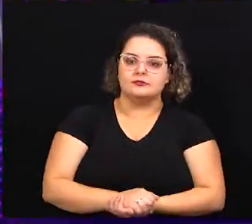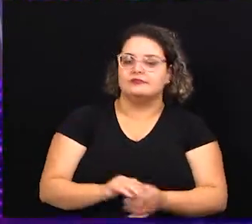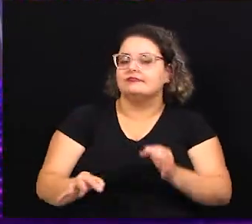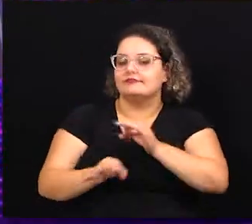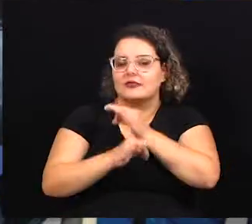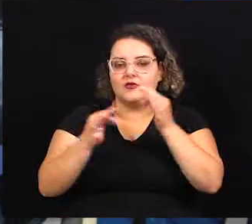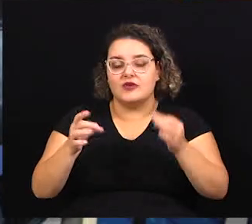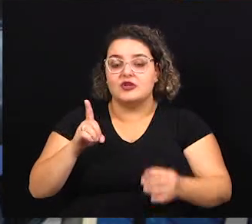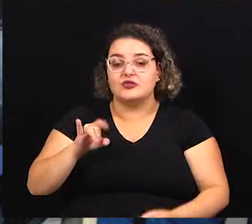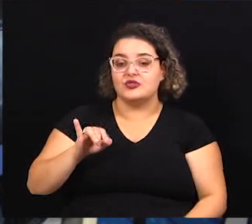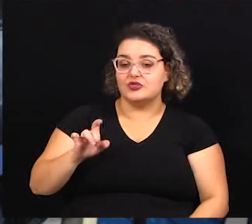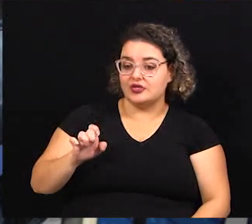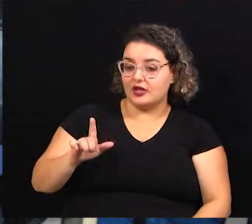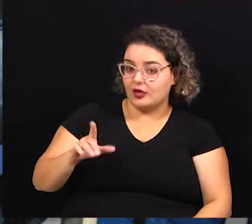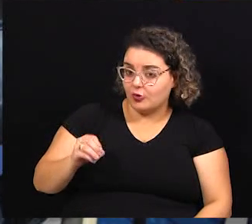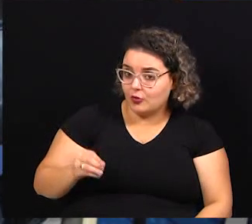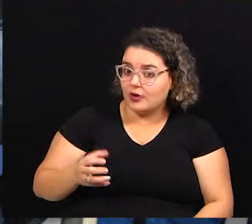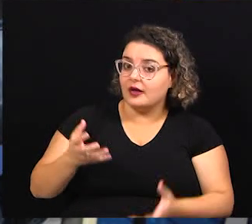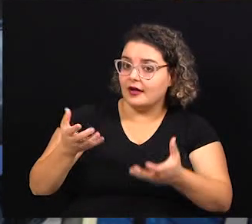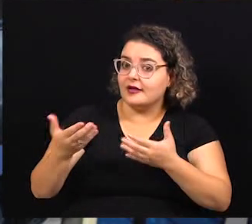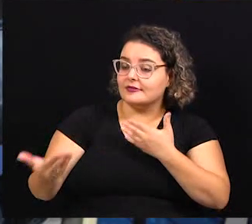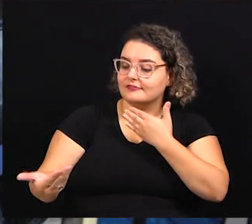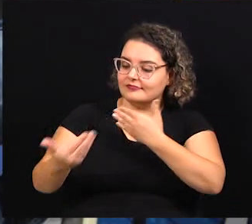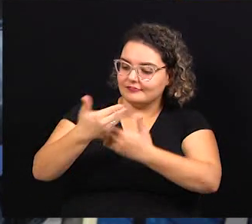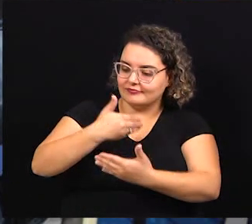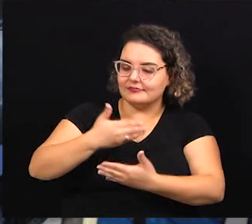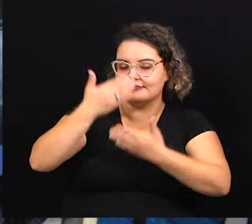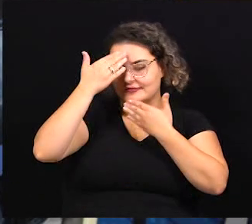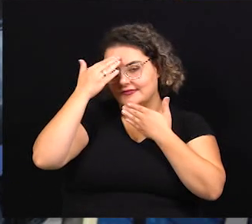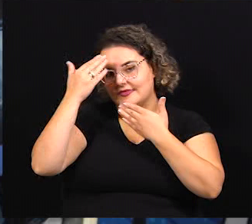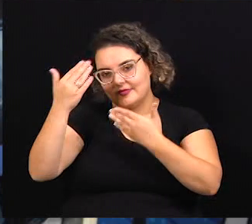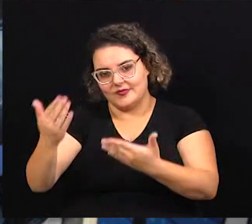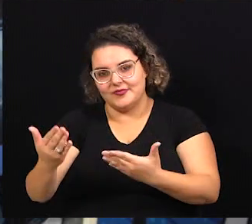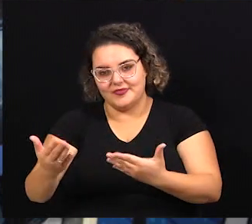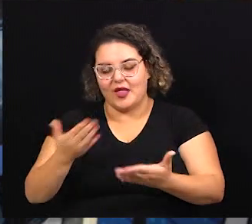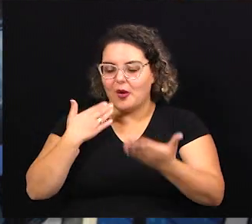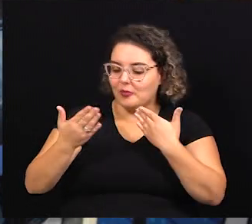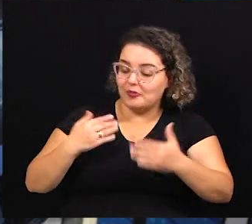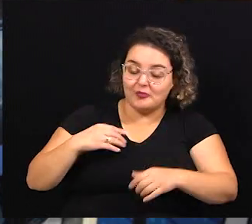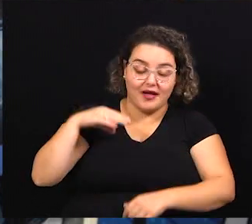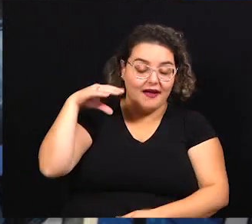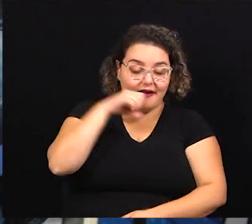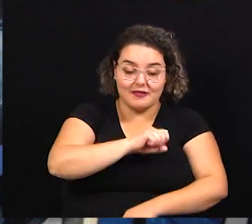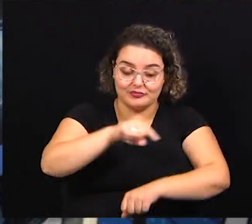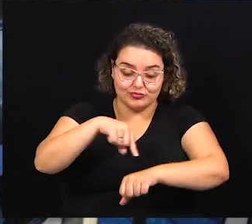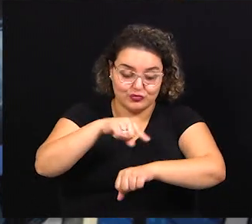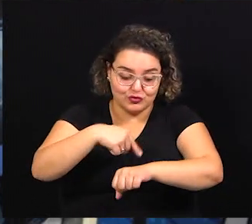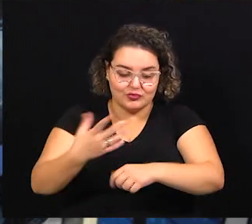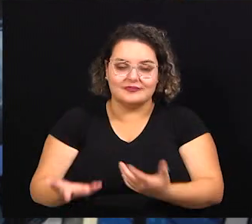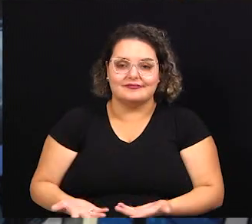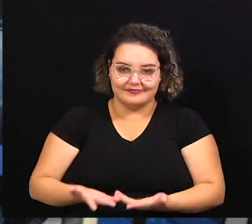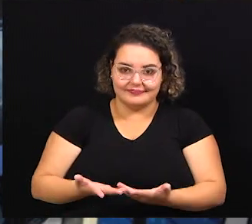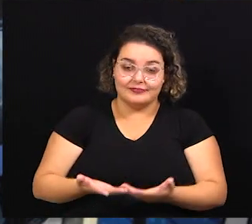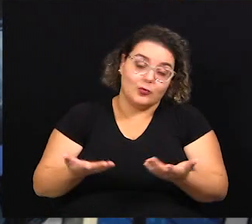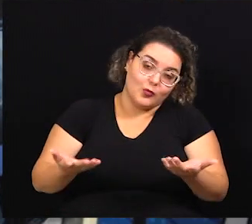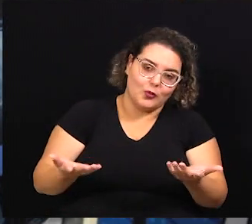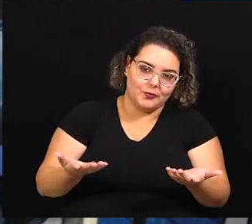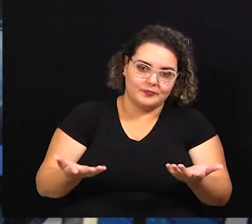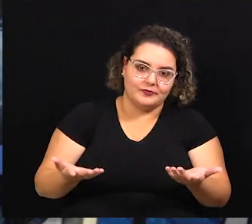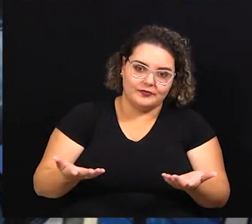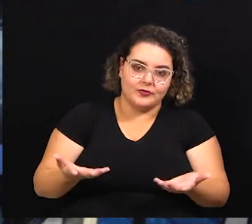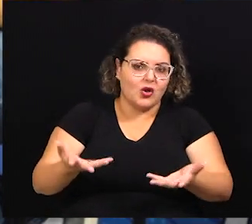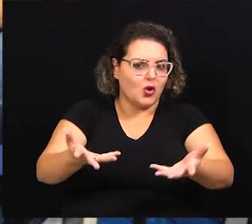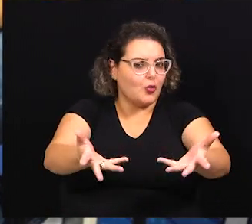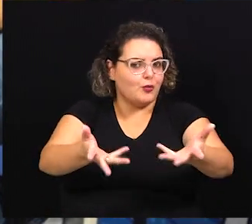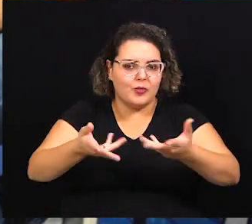Brasil. Perfeito. Diego, quero agradecer a sua participação aqui, ó. Papo bom, passa rápido, né?